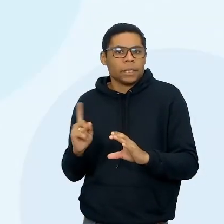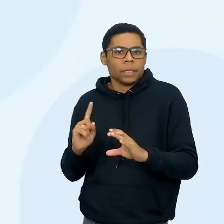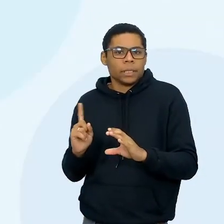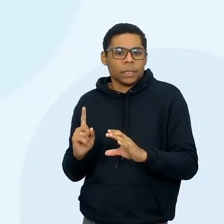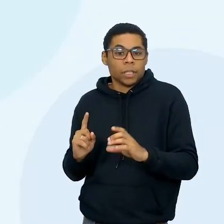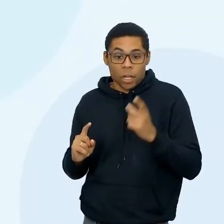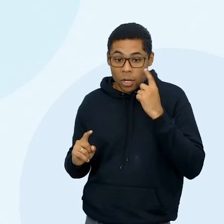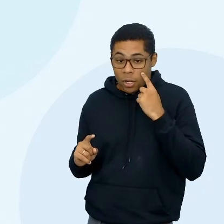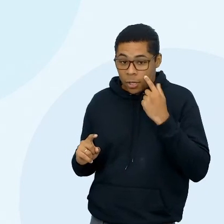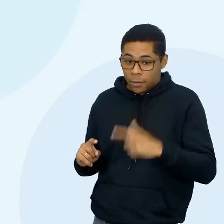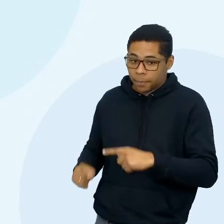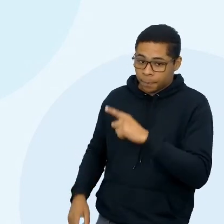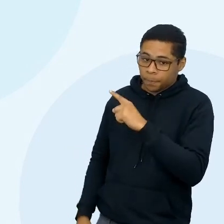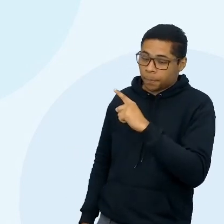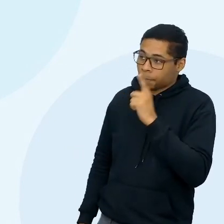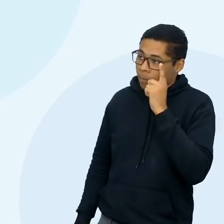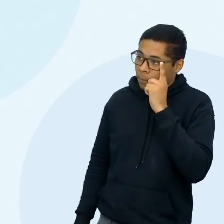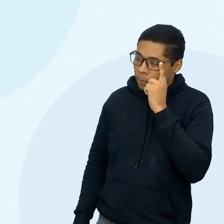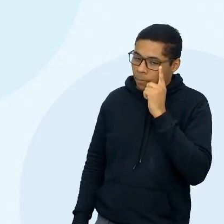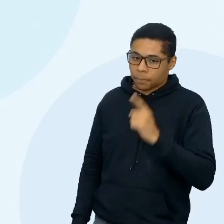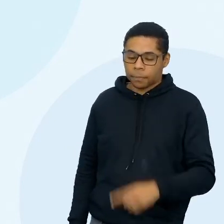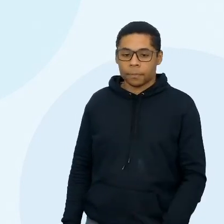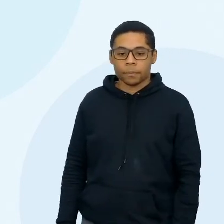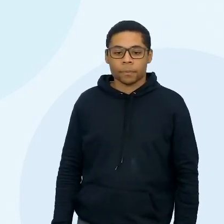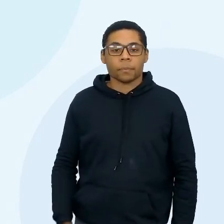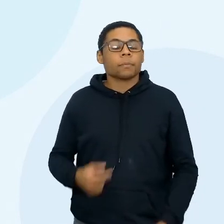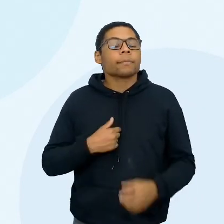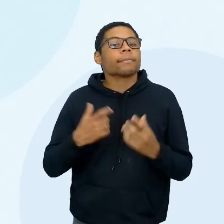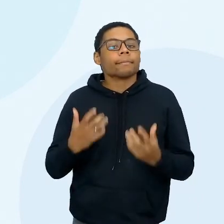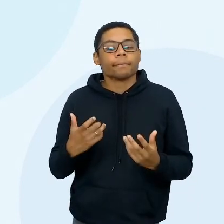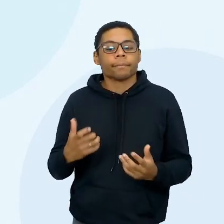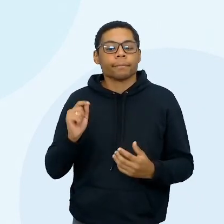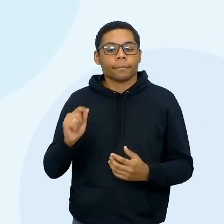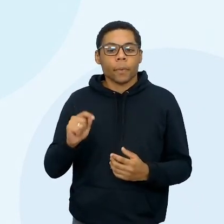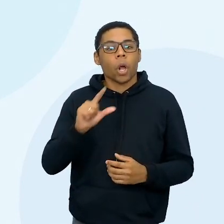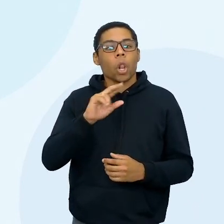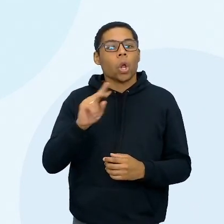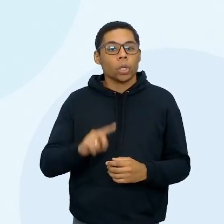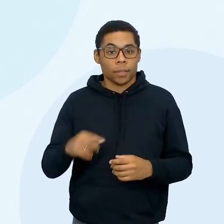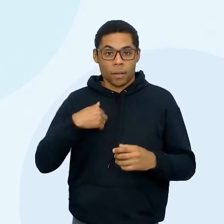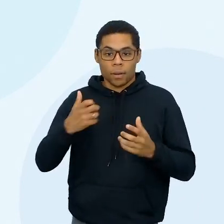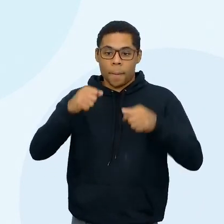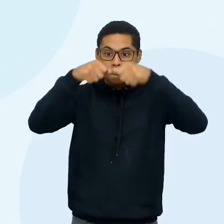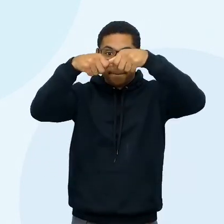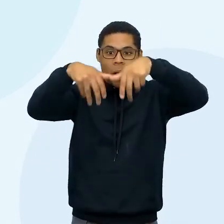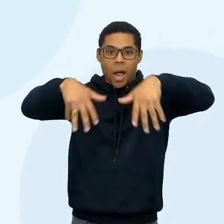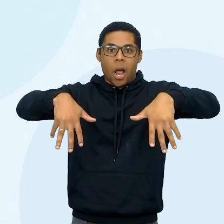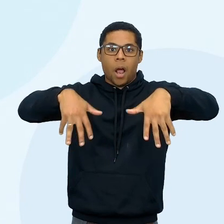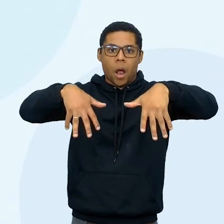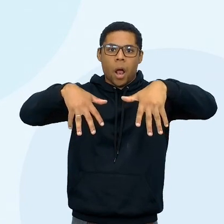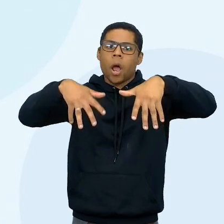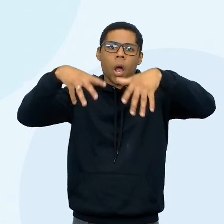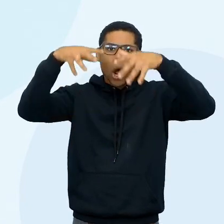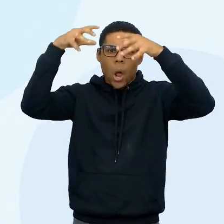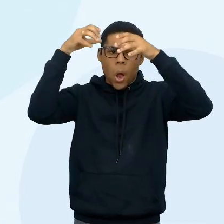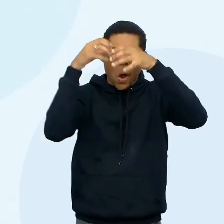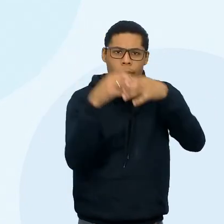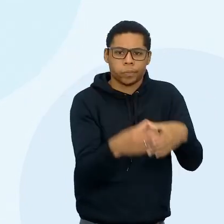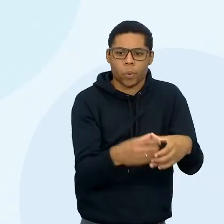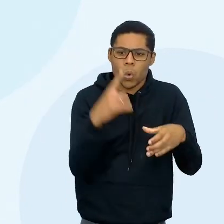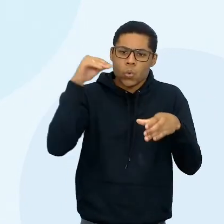gente entender direitinho. O que eu quero fazer com a luz? Eu quero espalhar a luz pela